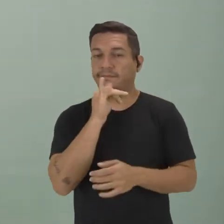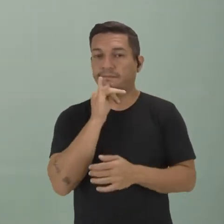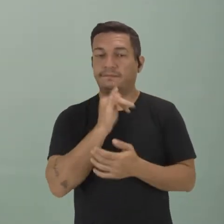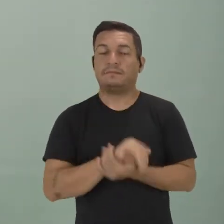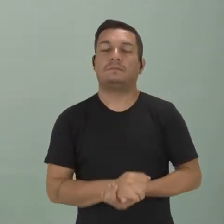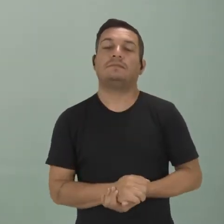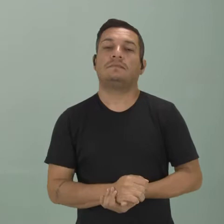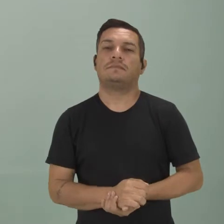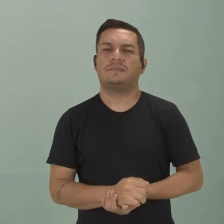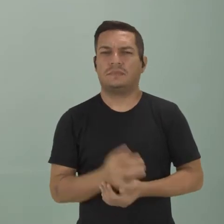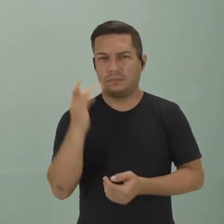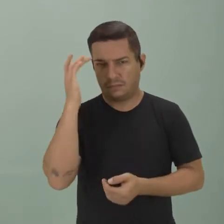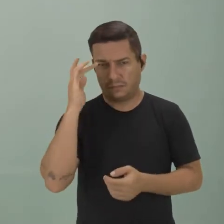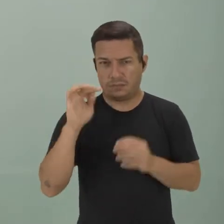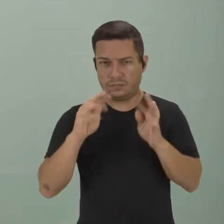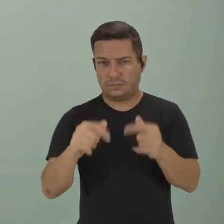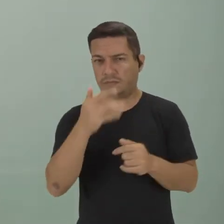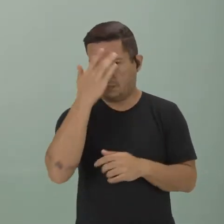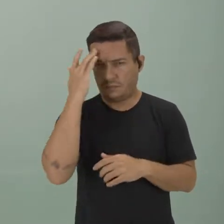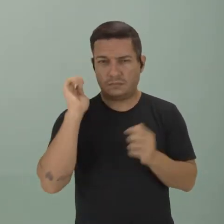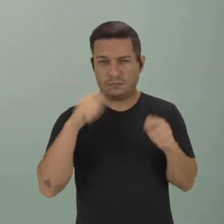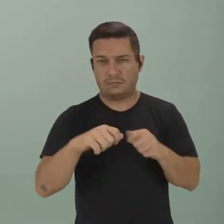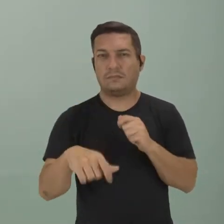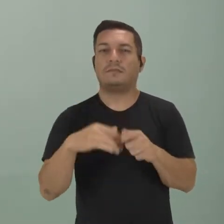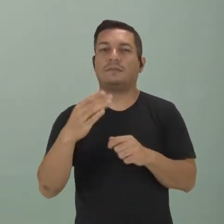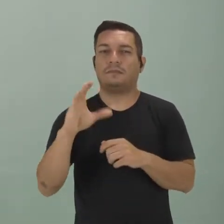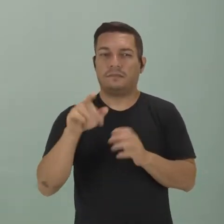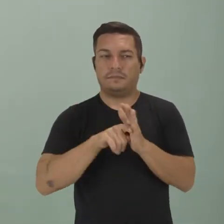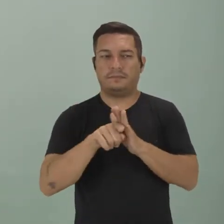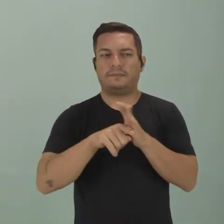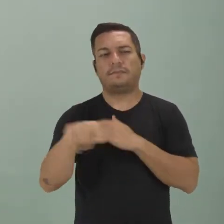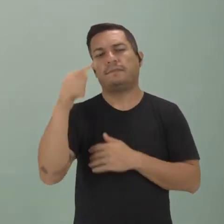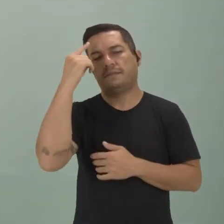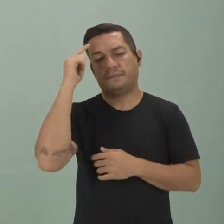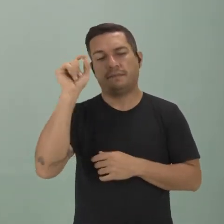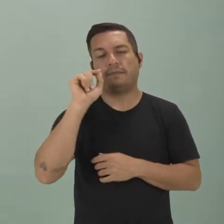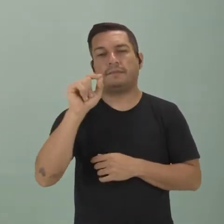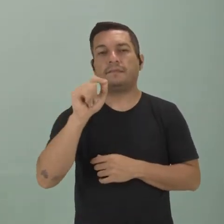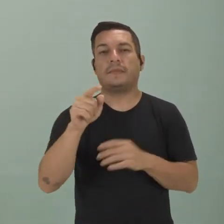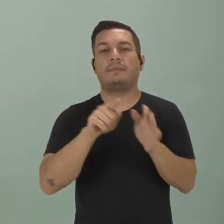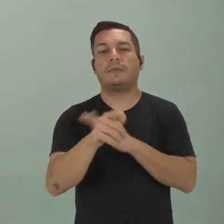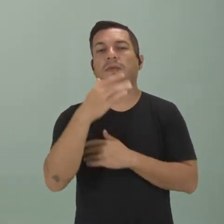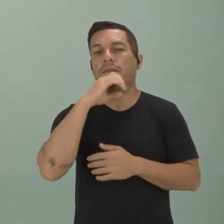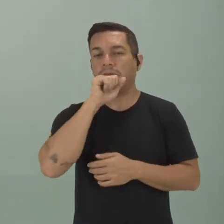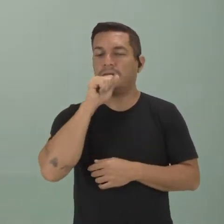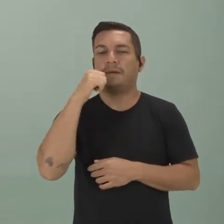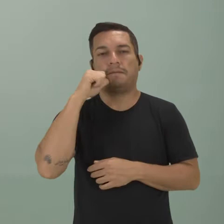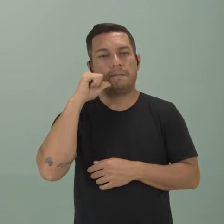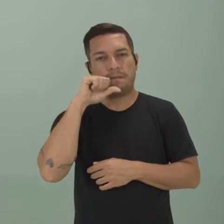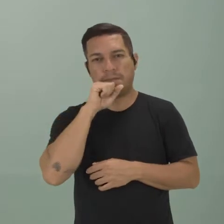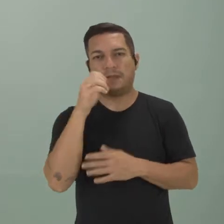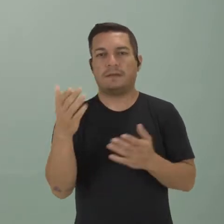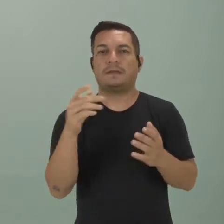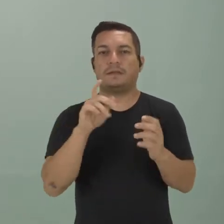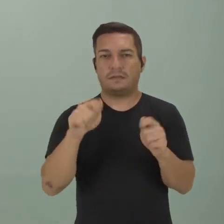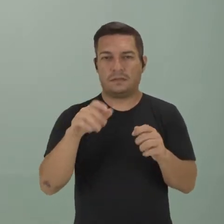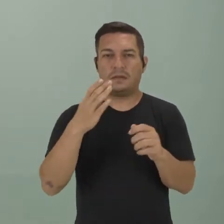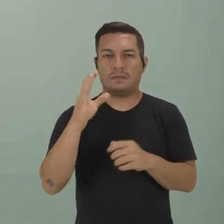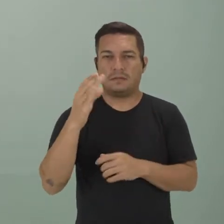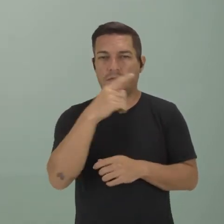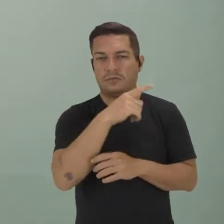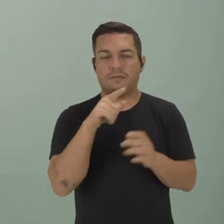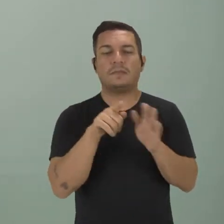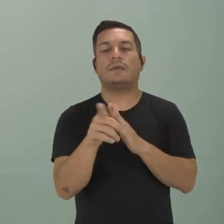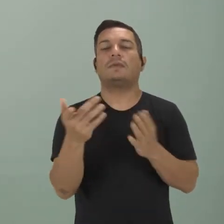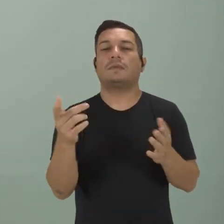exemplo, será que todo mundo pode ser um cientista? O que vocês pensam? Imagina aí, pergunte para o seu pai, pergunte para a sua mãe se eles